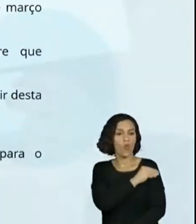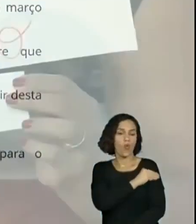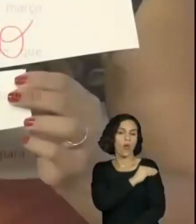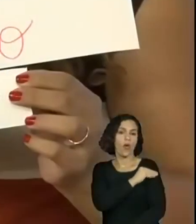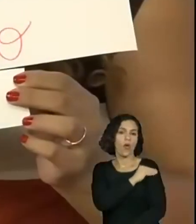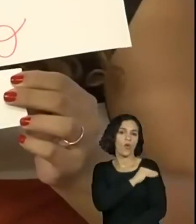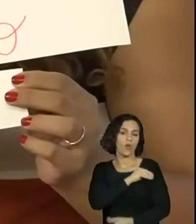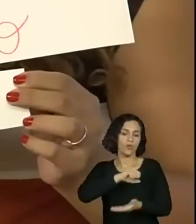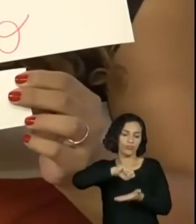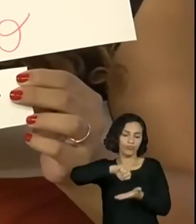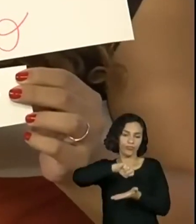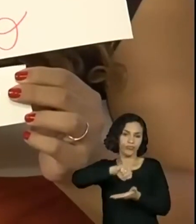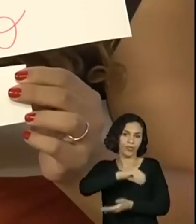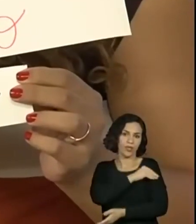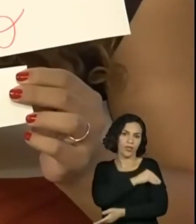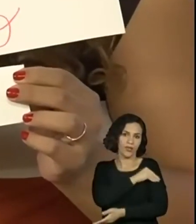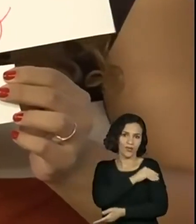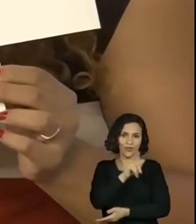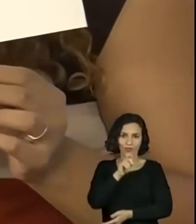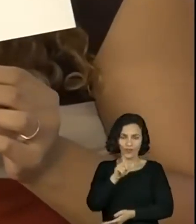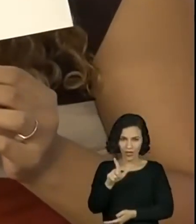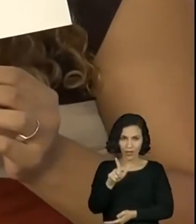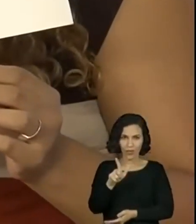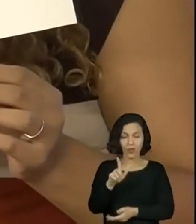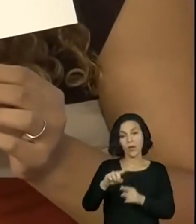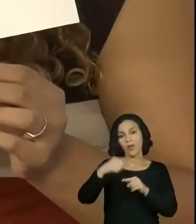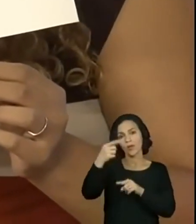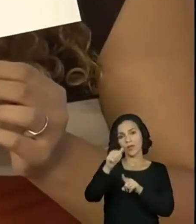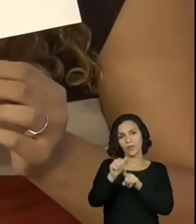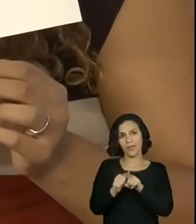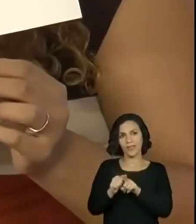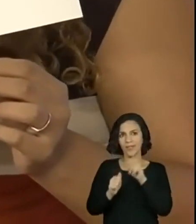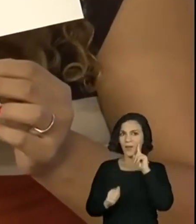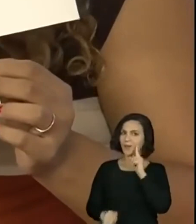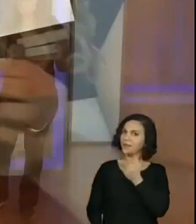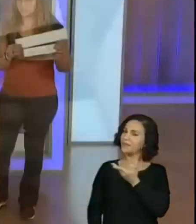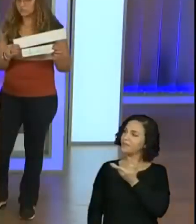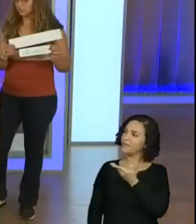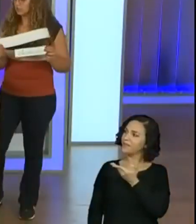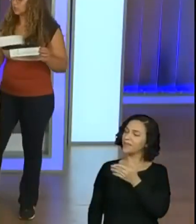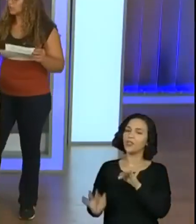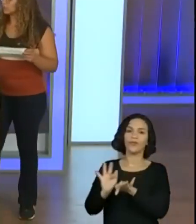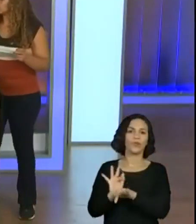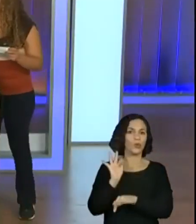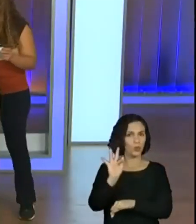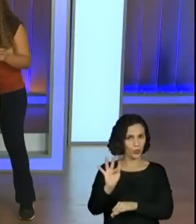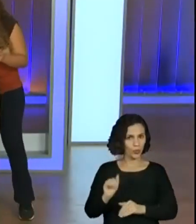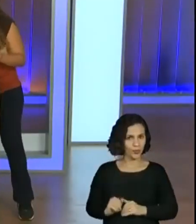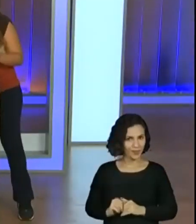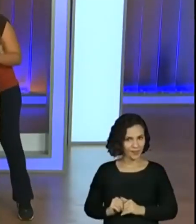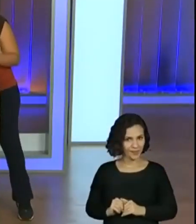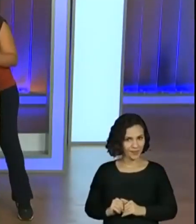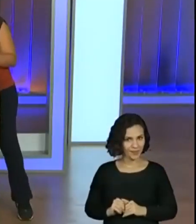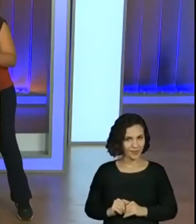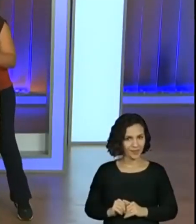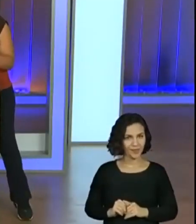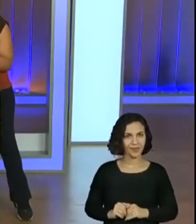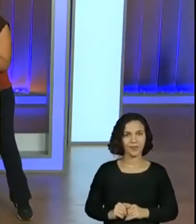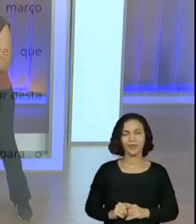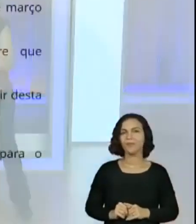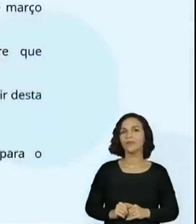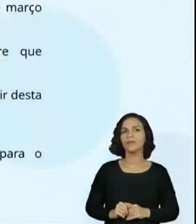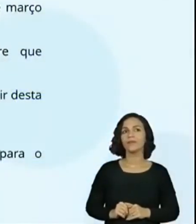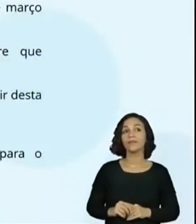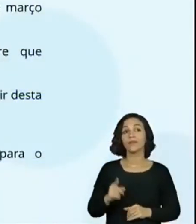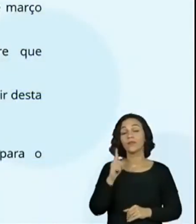vem. Separamos a palavra e ela faz parte aqui da nossa frase, certo? Sim. No futuro.